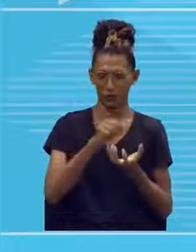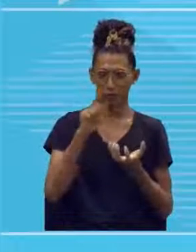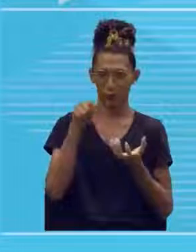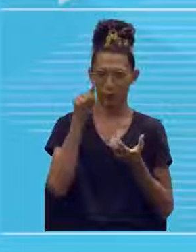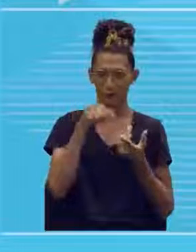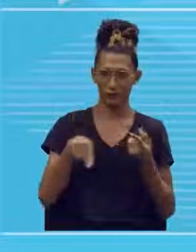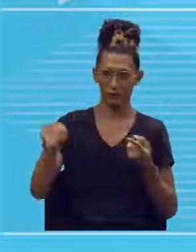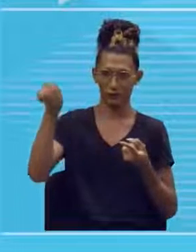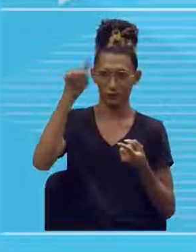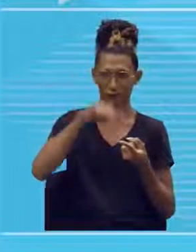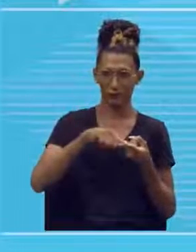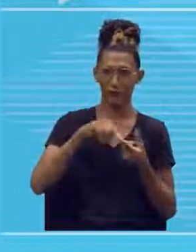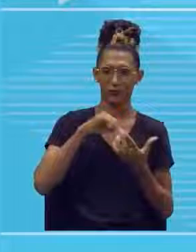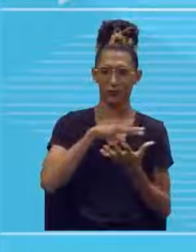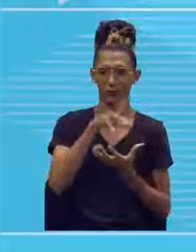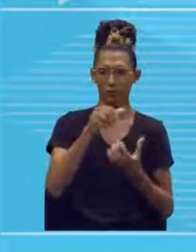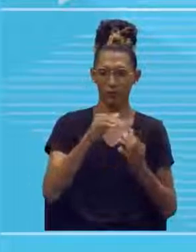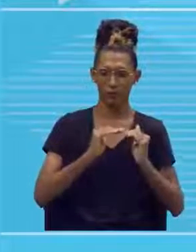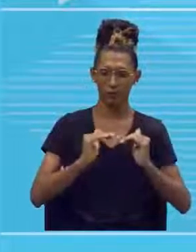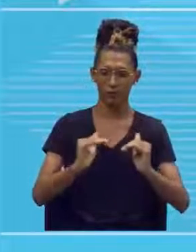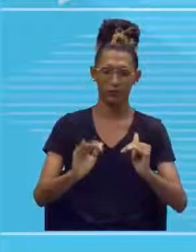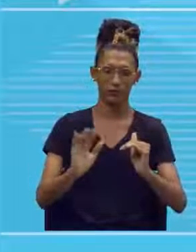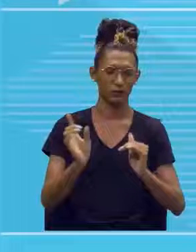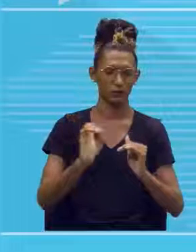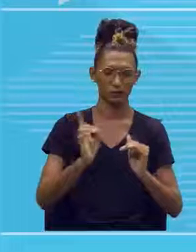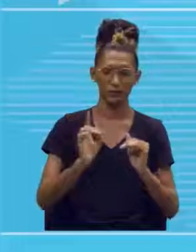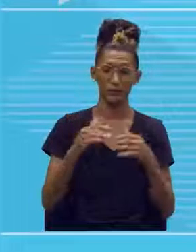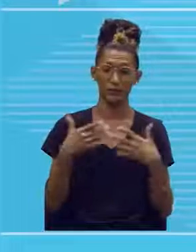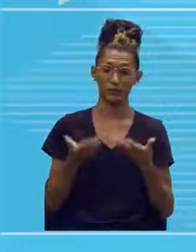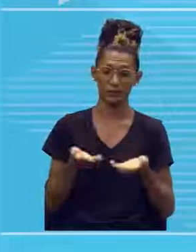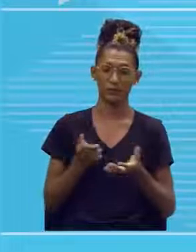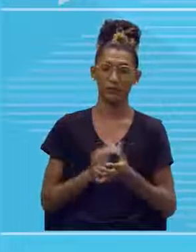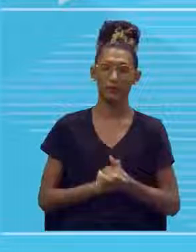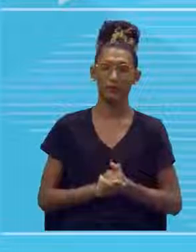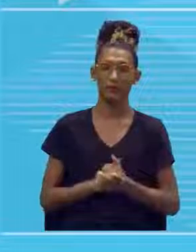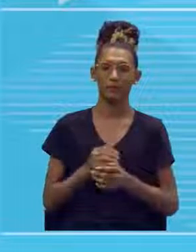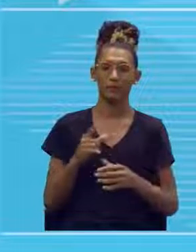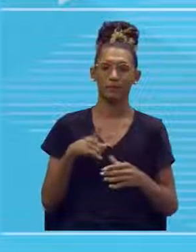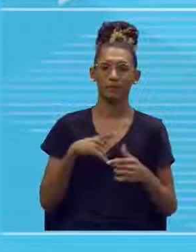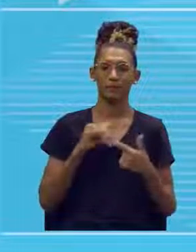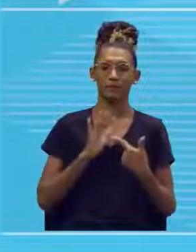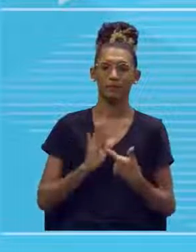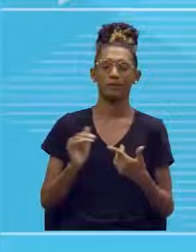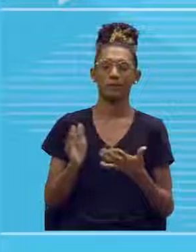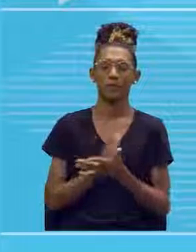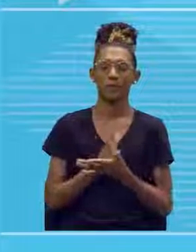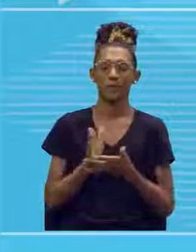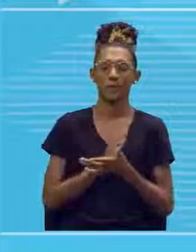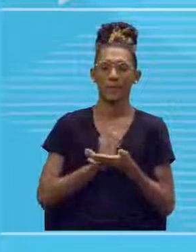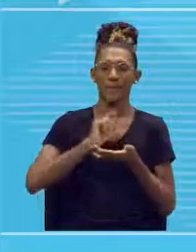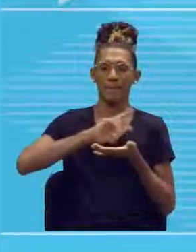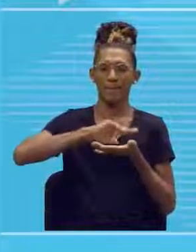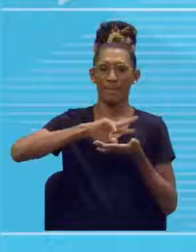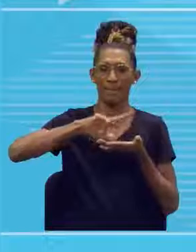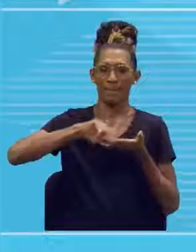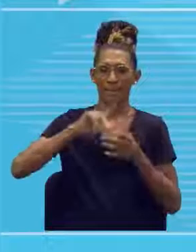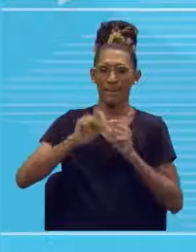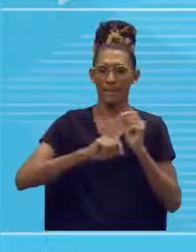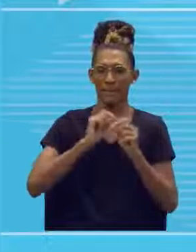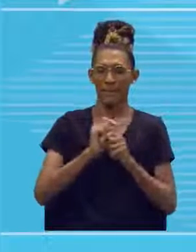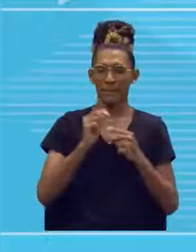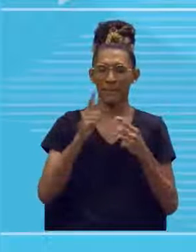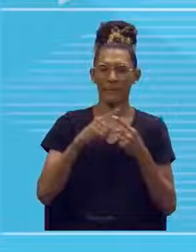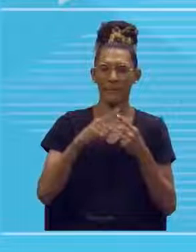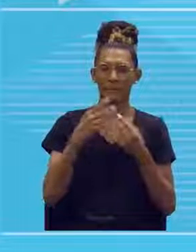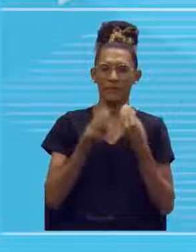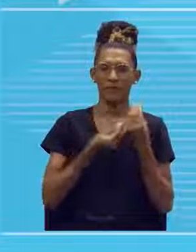nada de Terra plana a gente vem trazendo inclusive várias evidências né de que